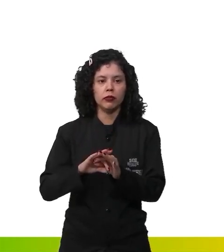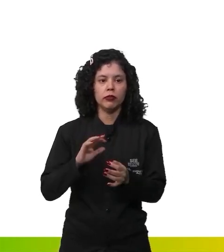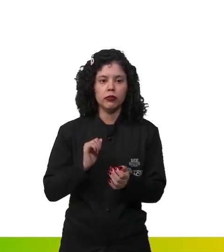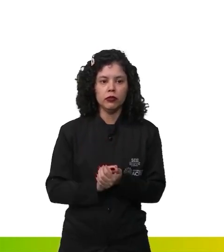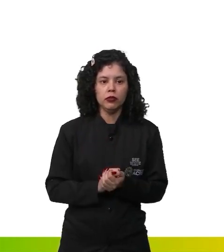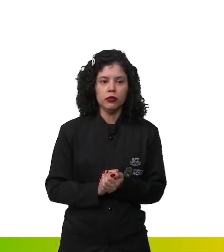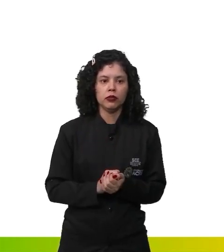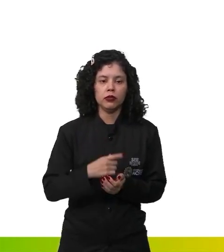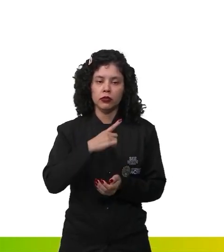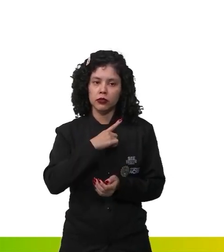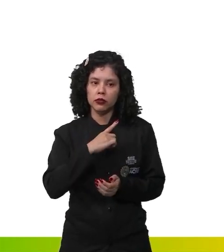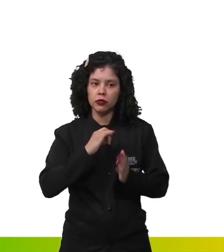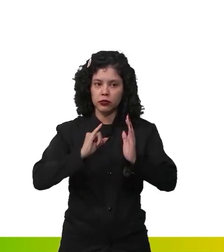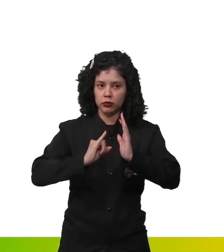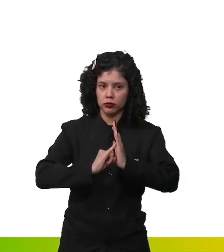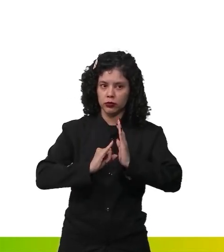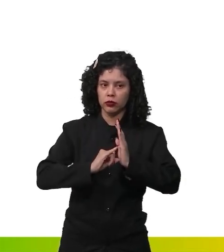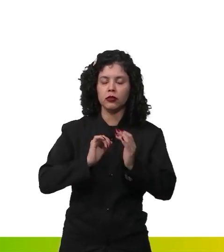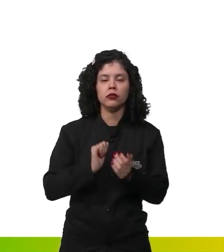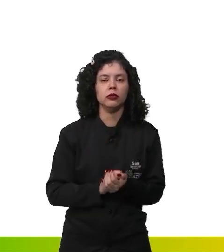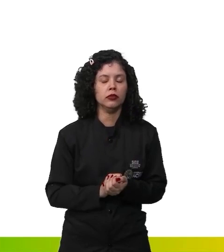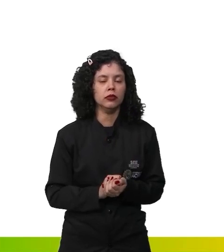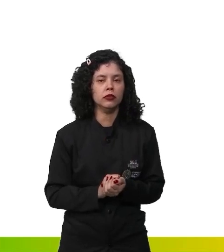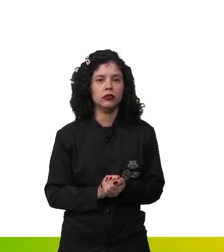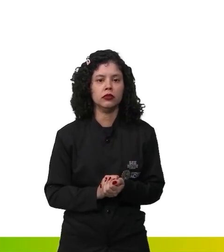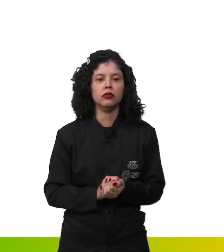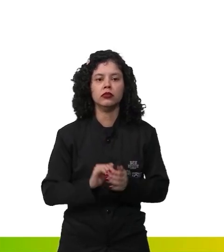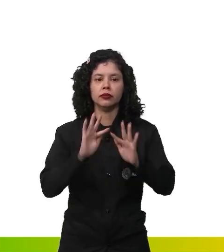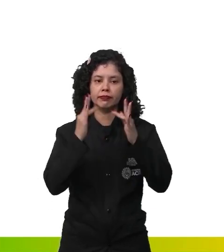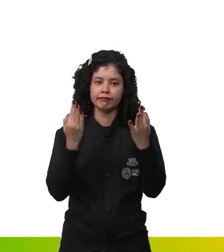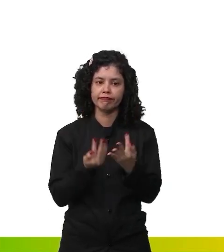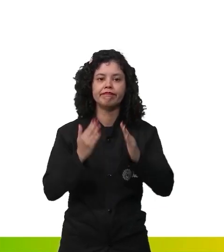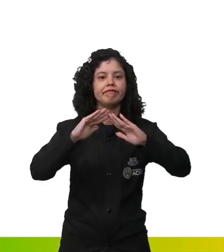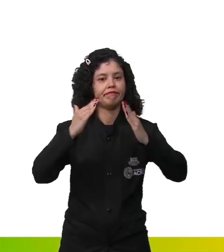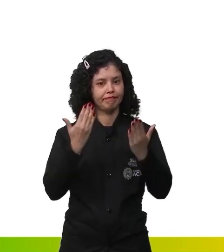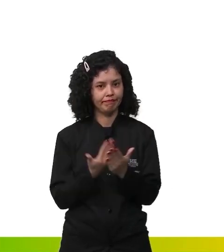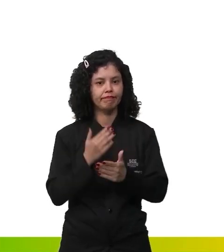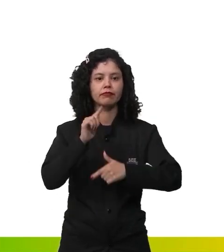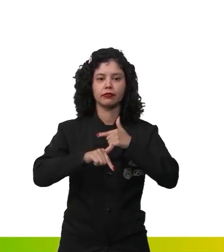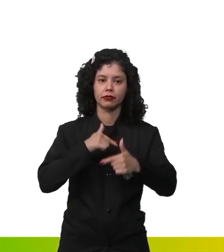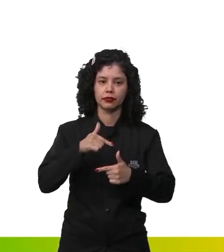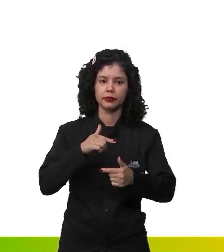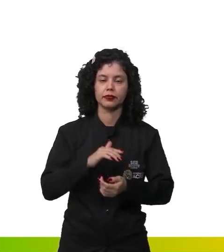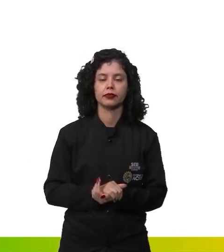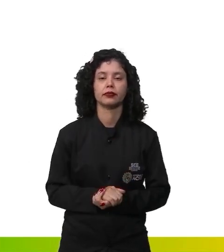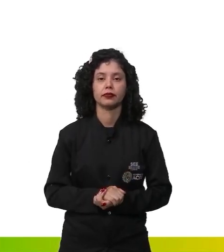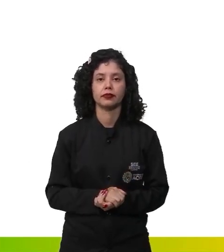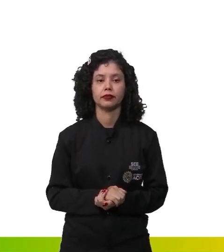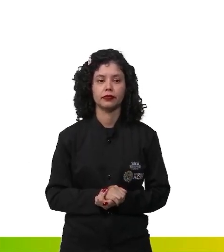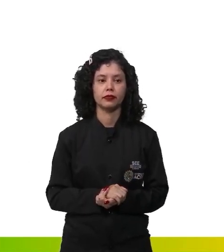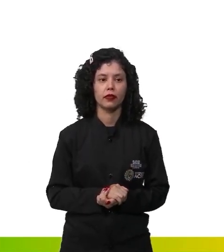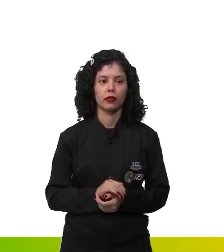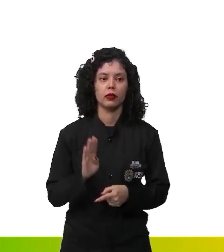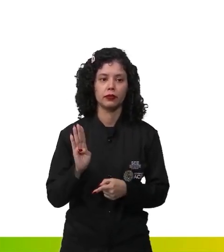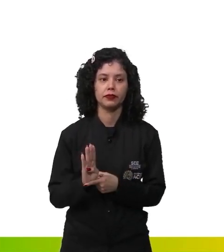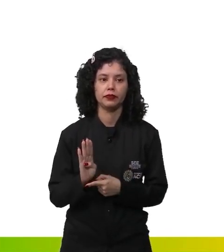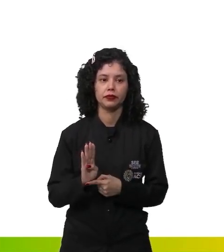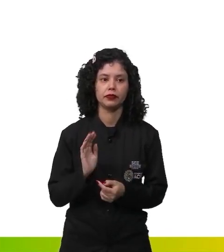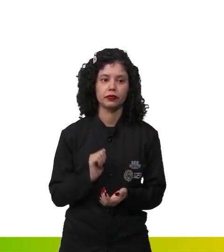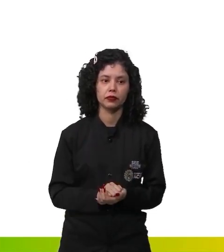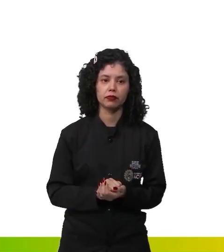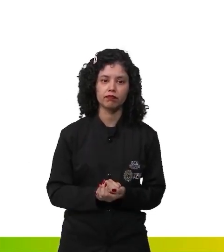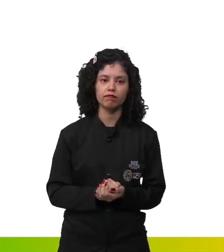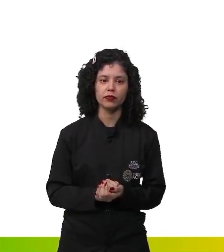coesão depende de instituições, família, escola, trabalho. B.